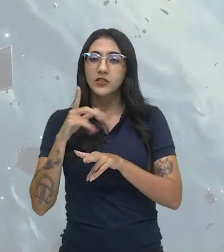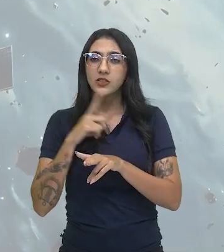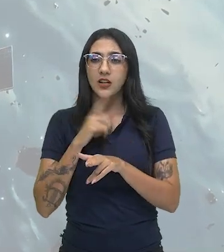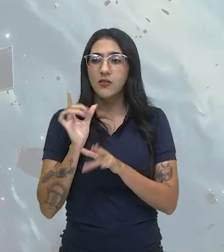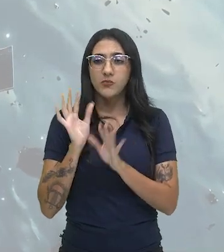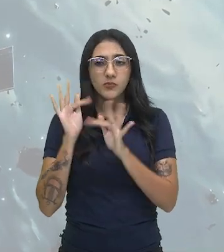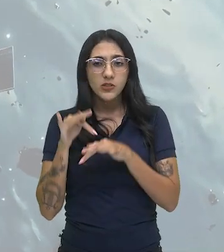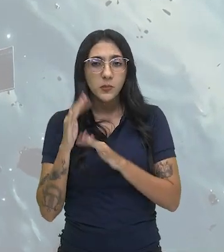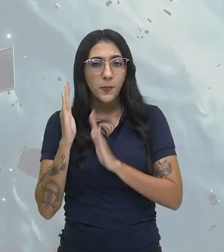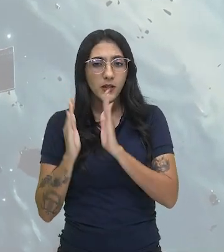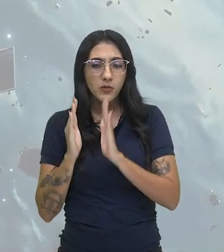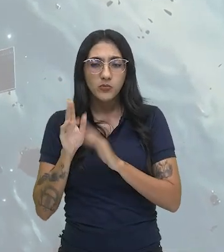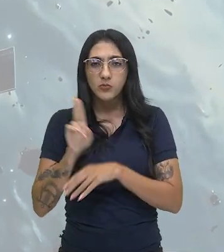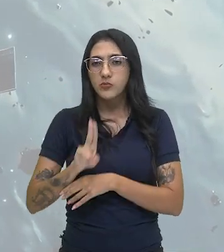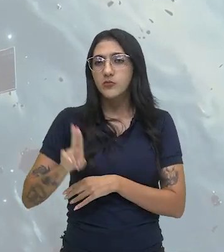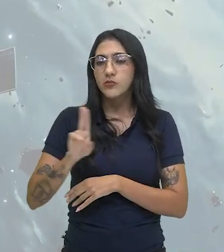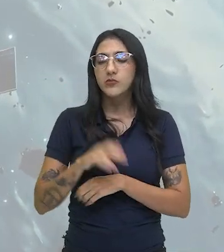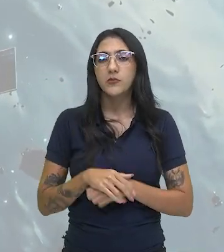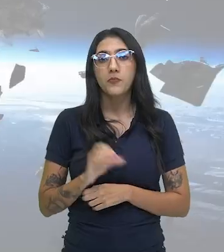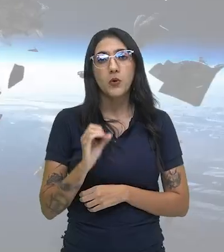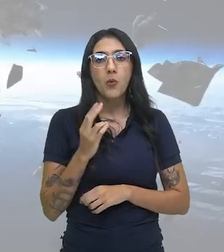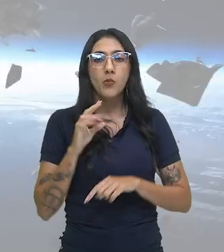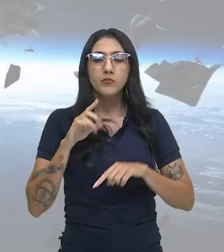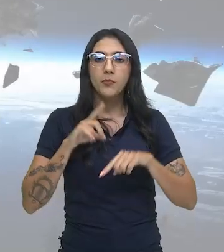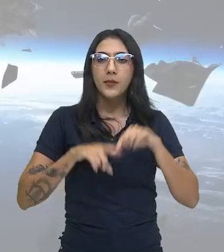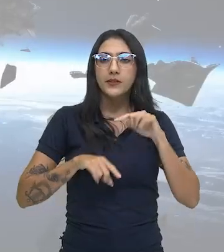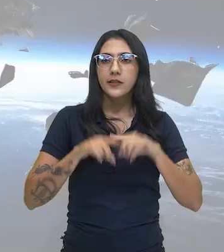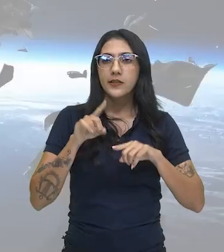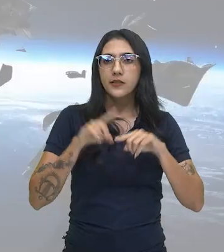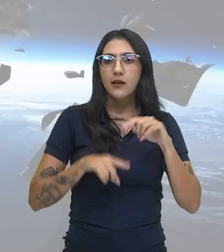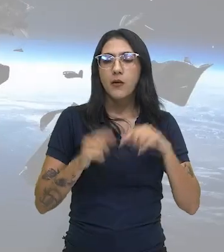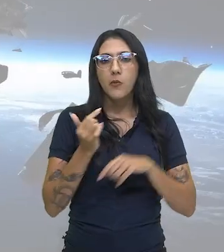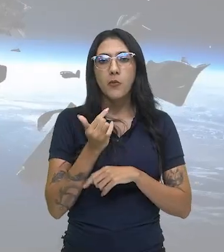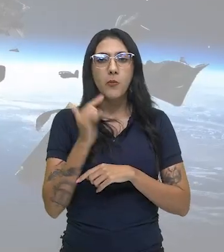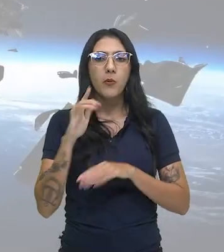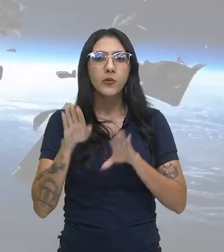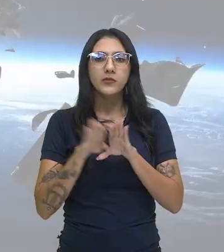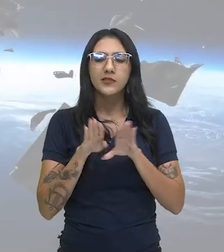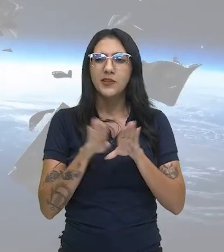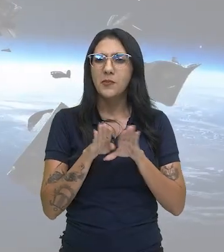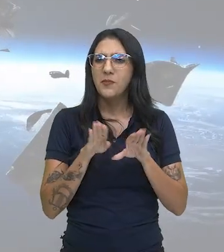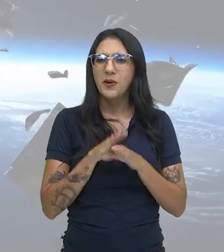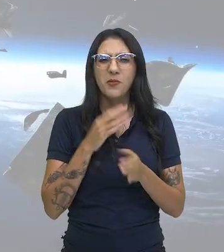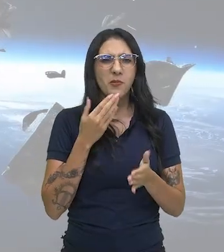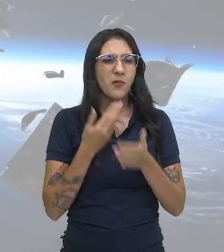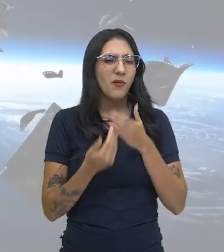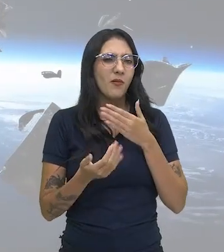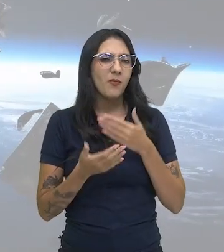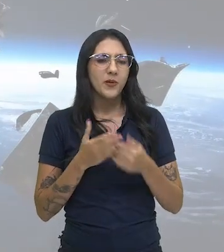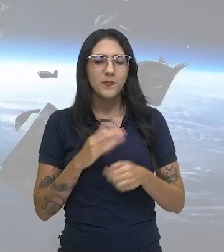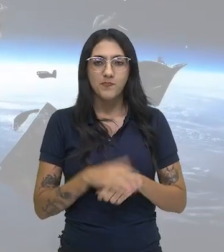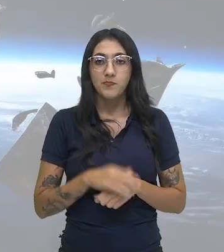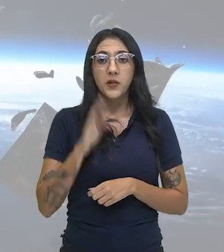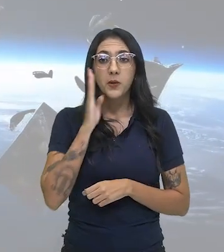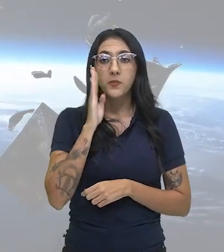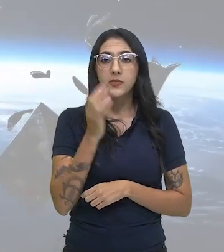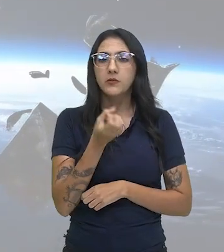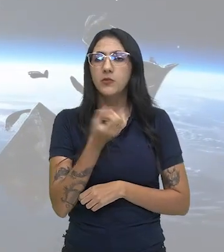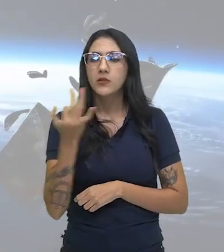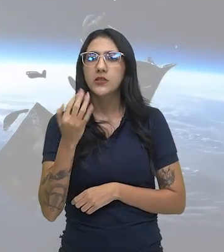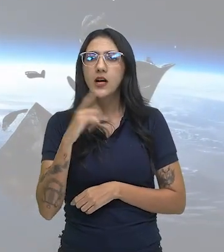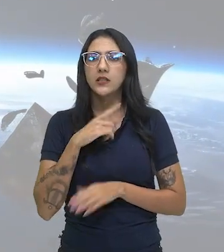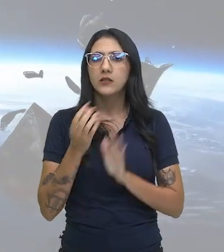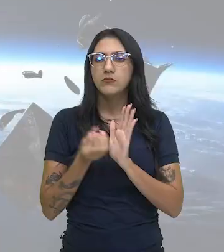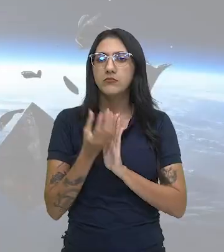vida útil, pode ser um resíduo de missão ou qualquer objeto. A maior parte é gerada